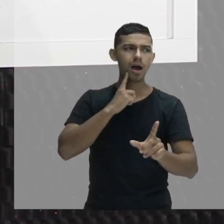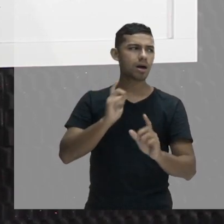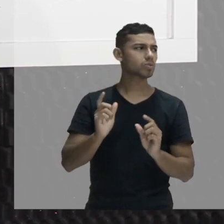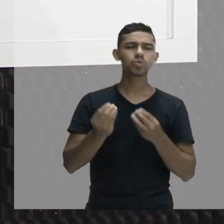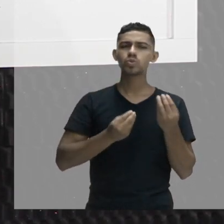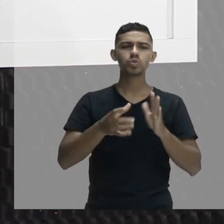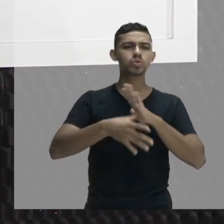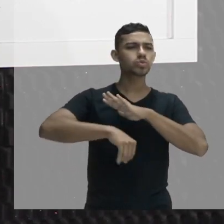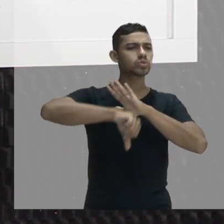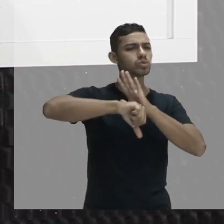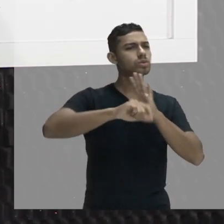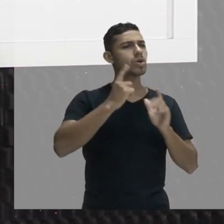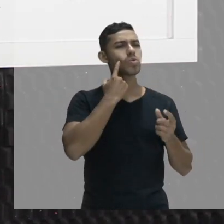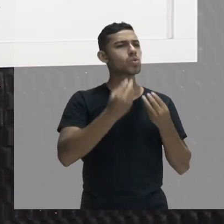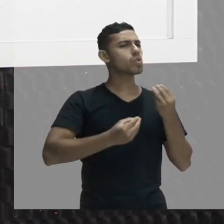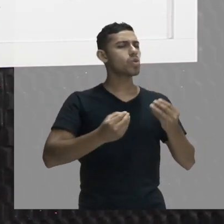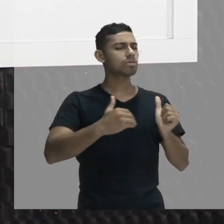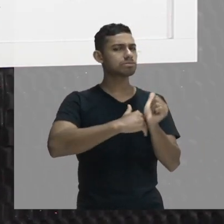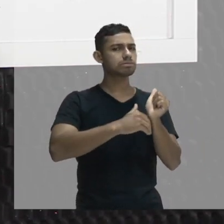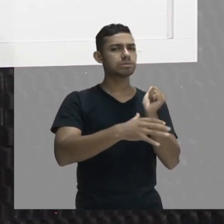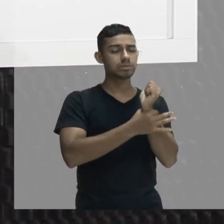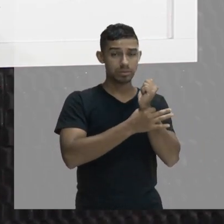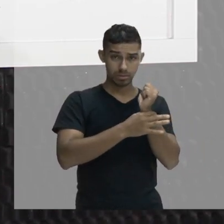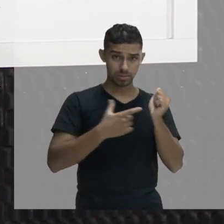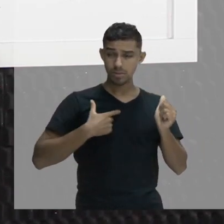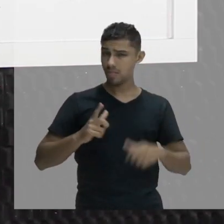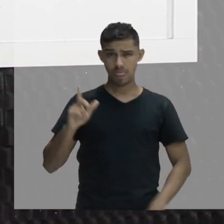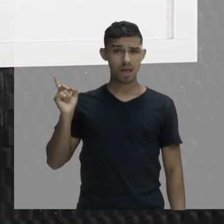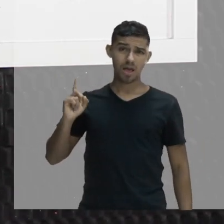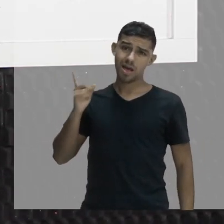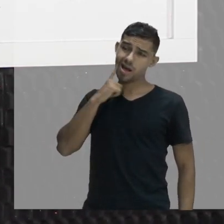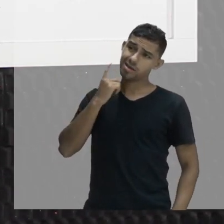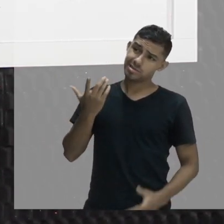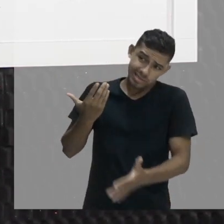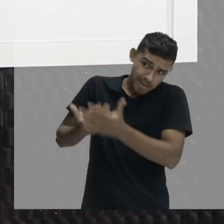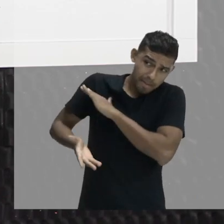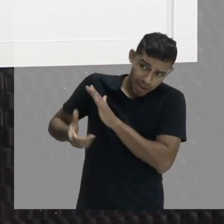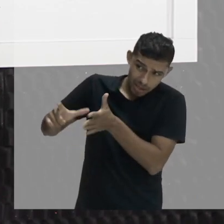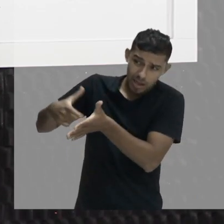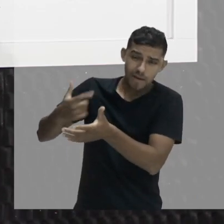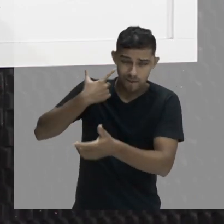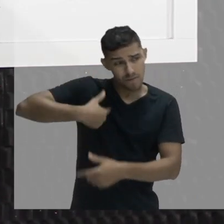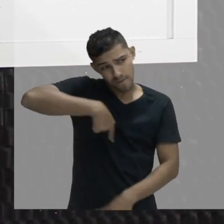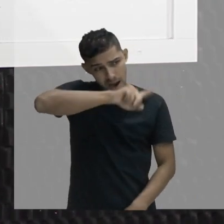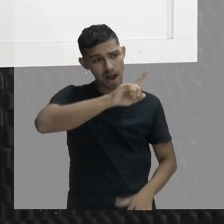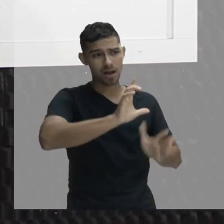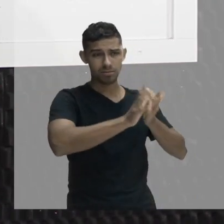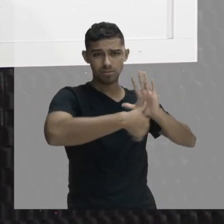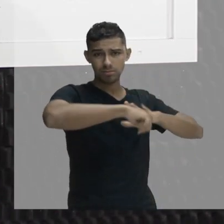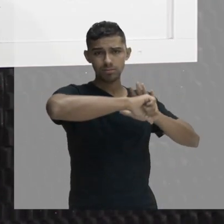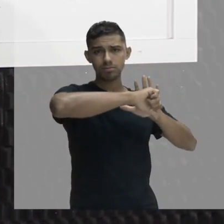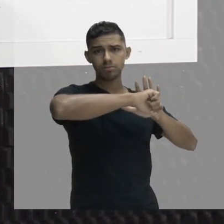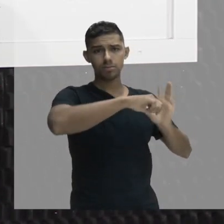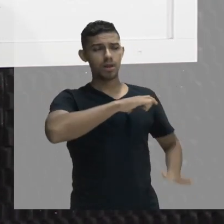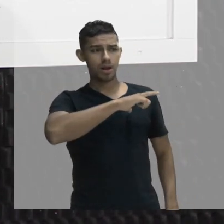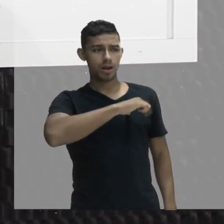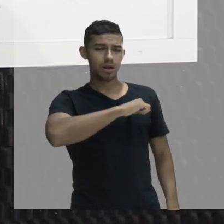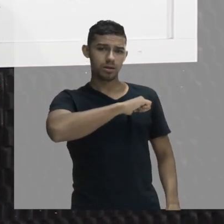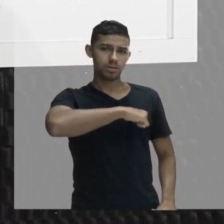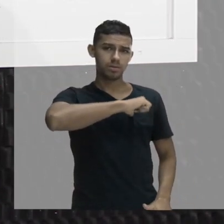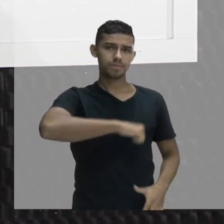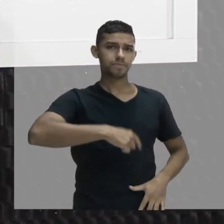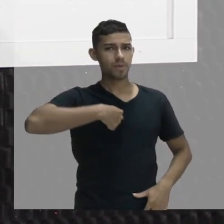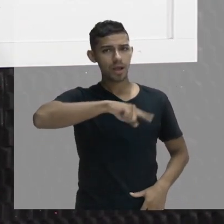senha? Então a gente vai ver que não é bem assim, né? Lógico que se você perder seu cartão de crédito, você tem que sair correndo mesmo para atrás,